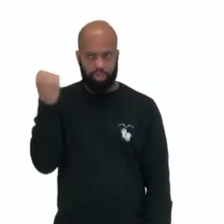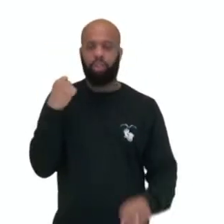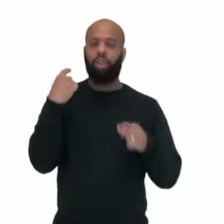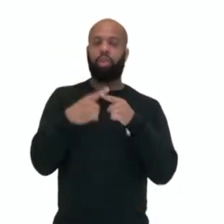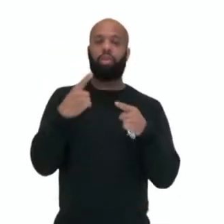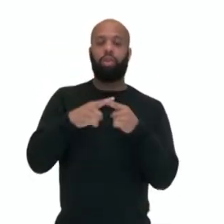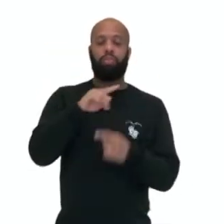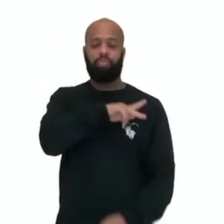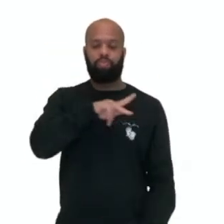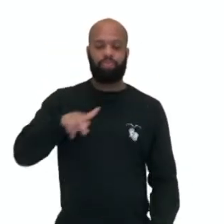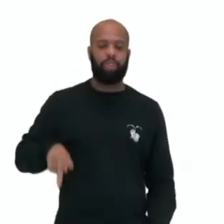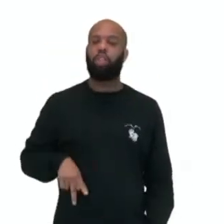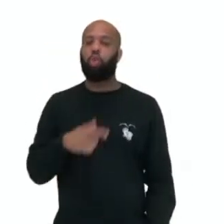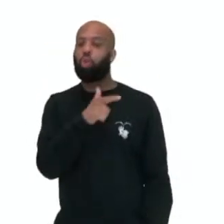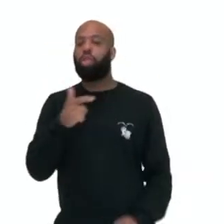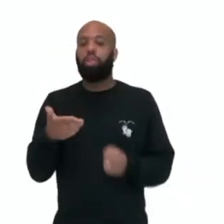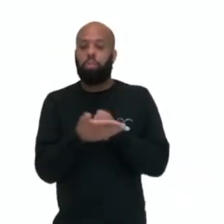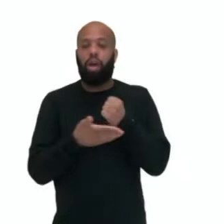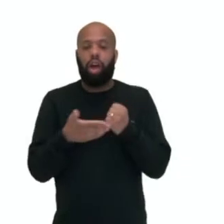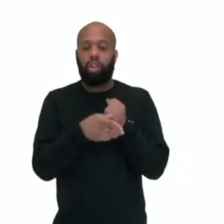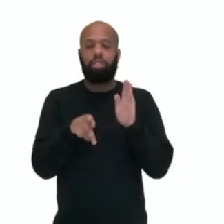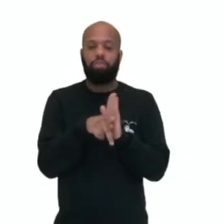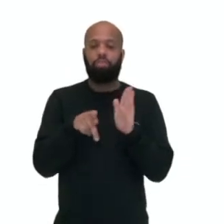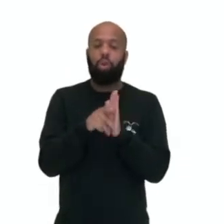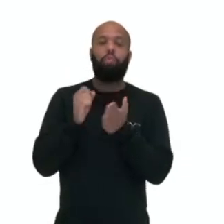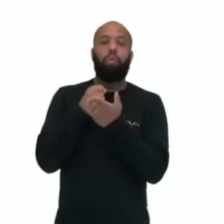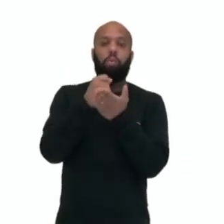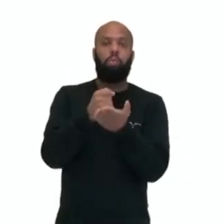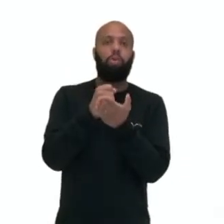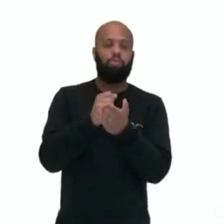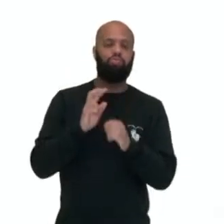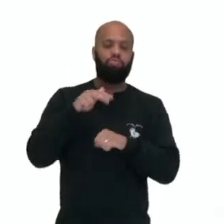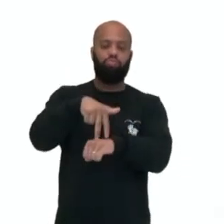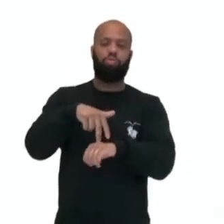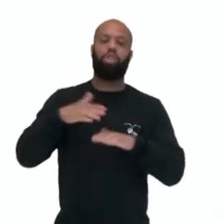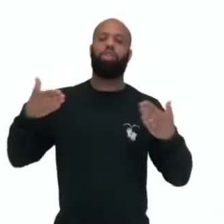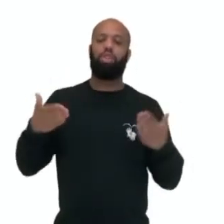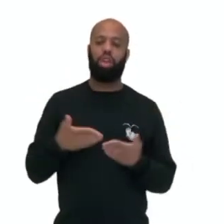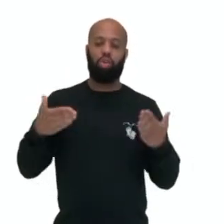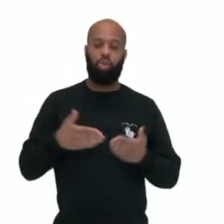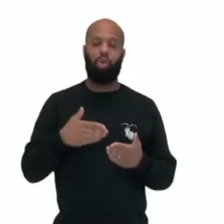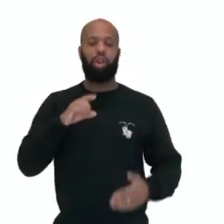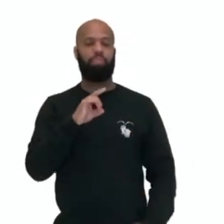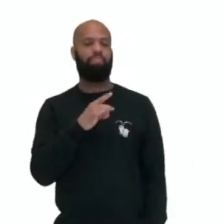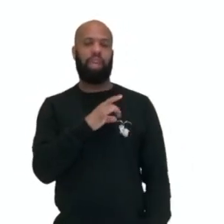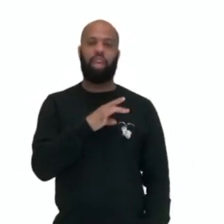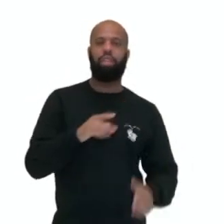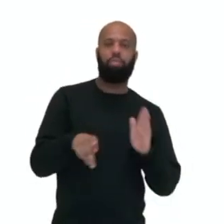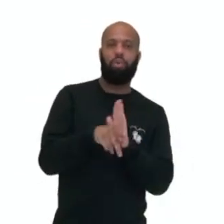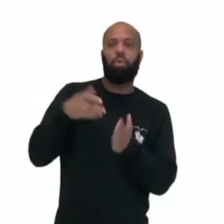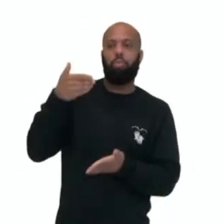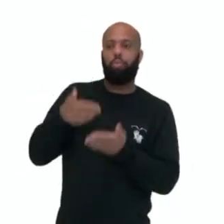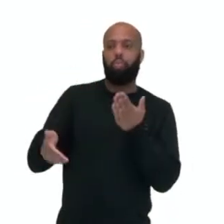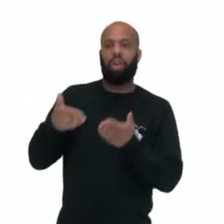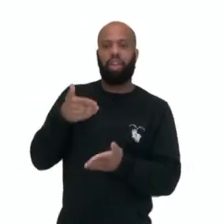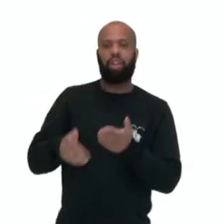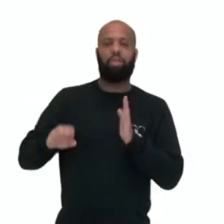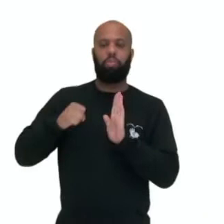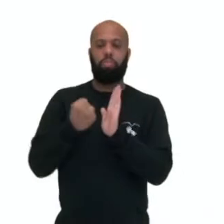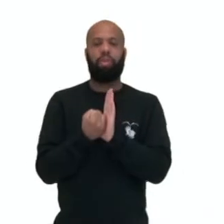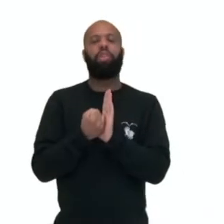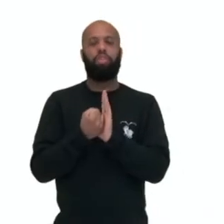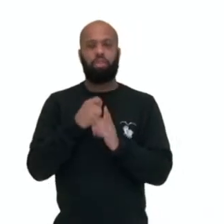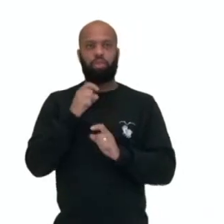o presidente não tinha uma base parlamentar sólida e agora estava ameaçado de perder seu alicerce simbólico,